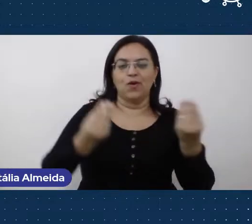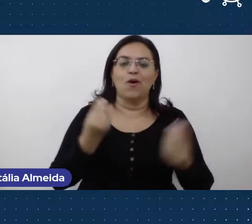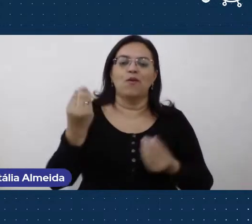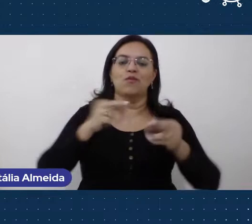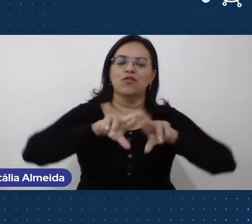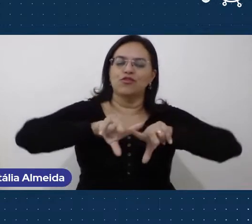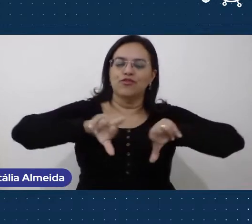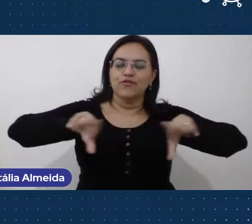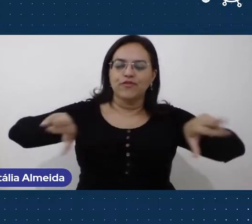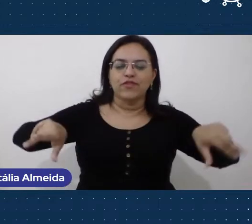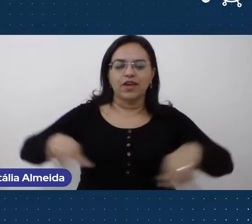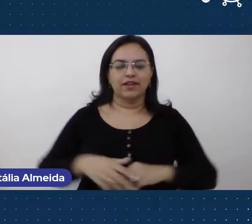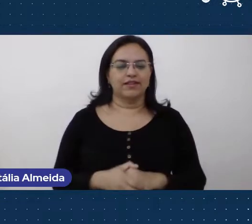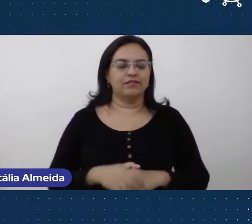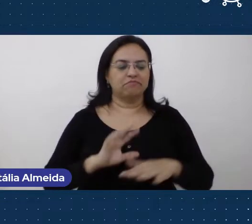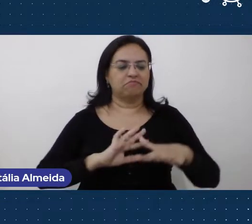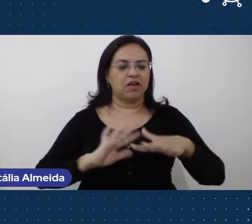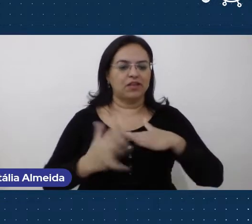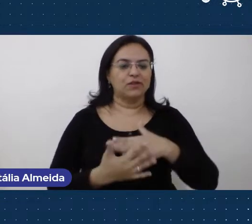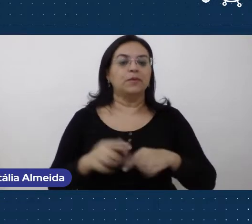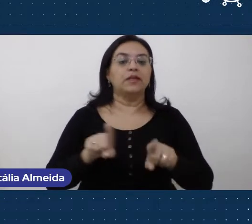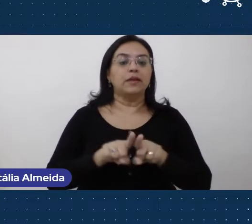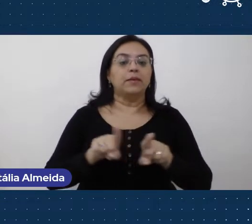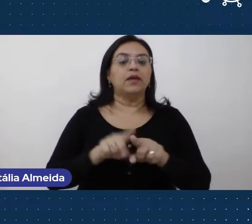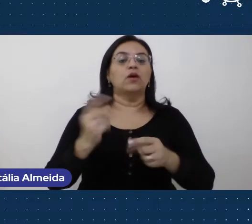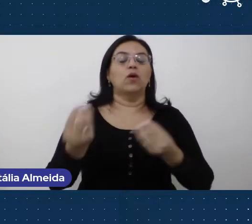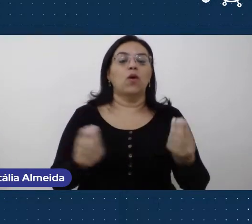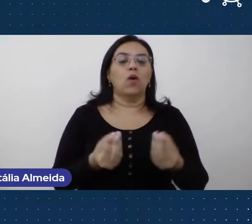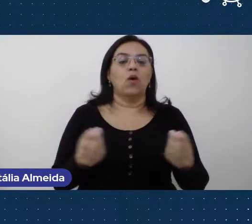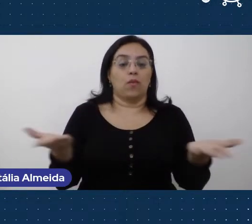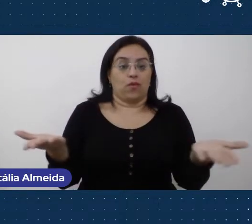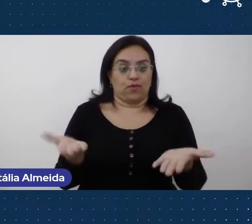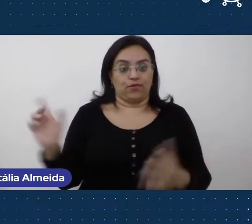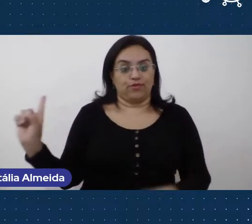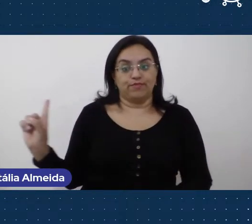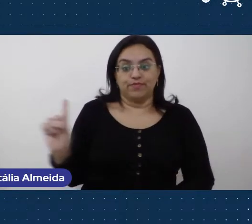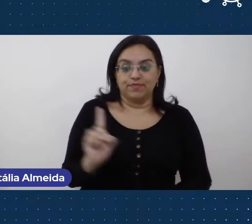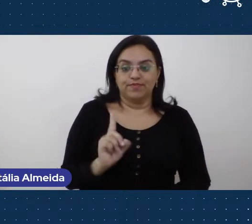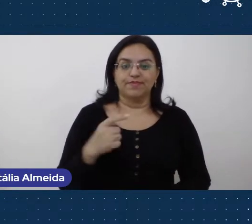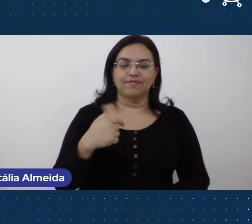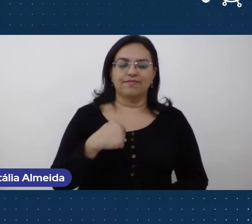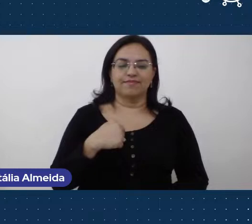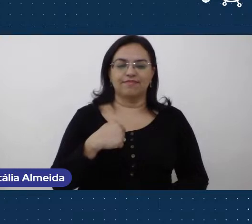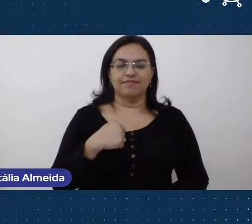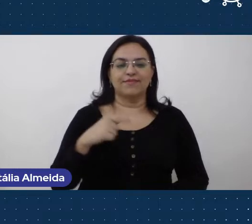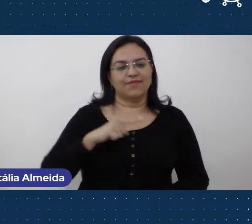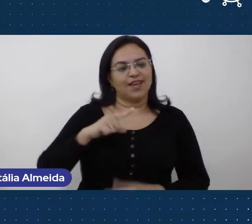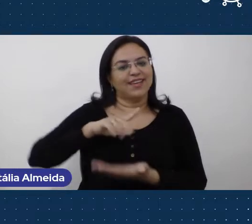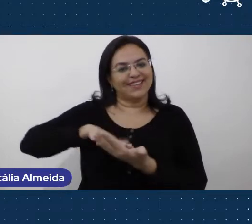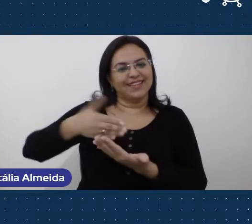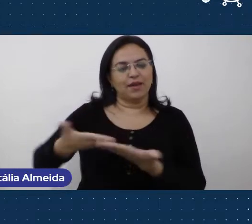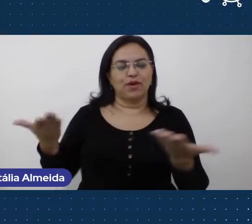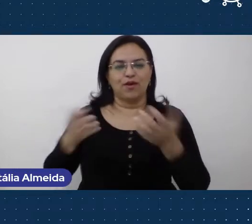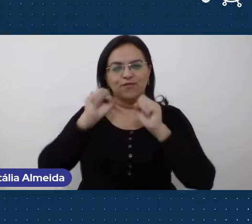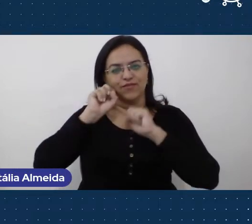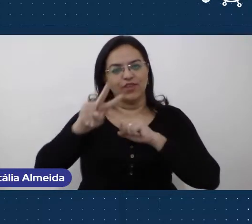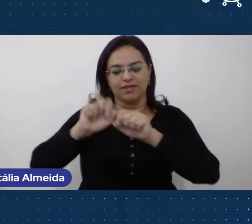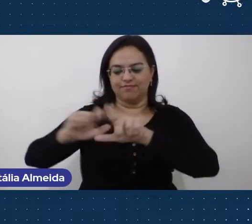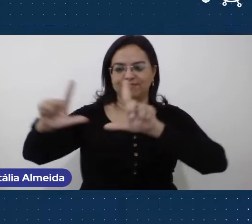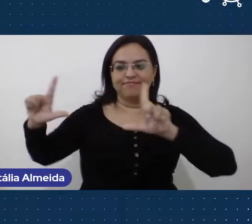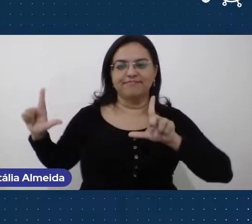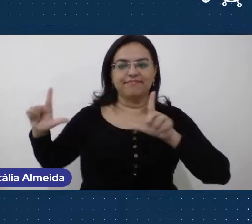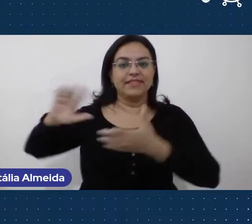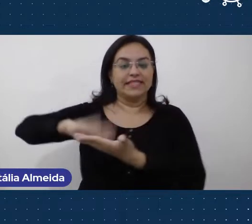múltiplas plataformas. E hoje está aqui comigo, aqui do meu ladinho, a intérprete de Libras, a